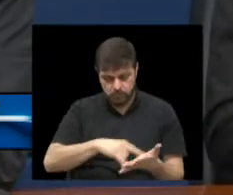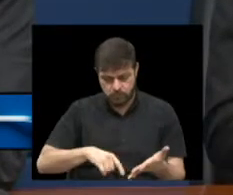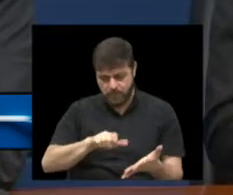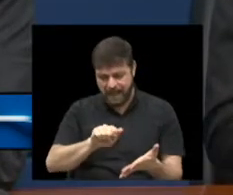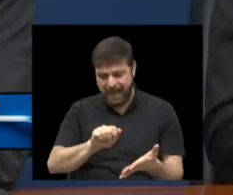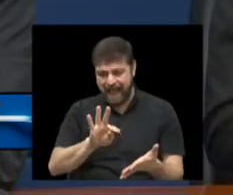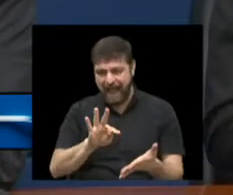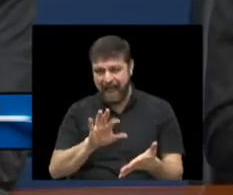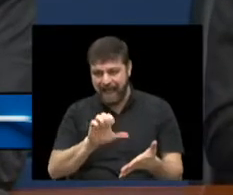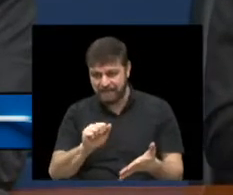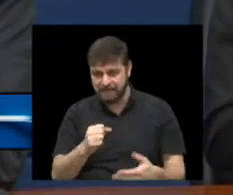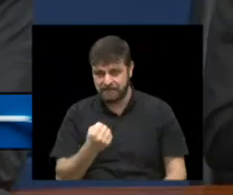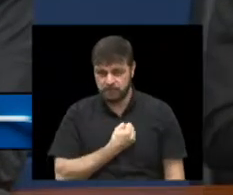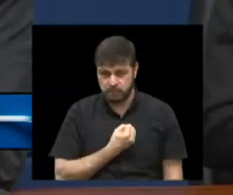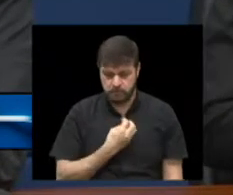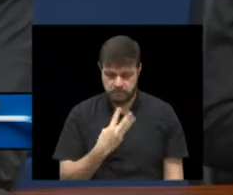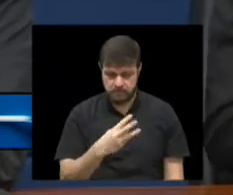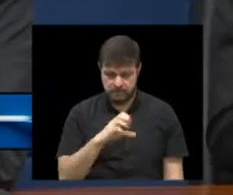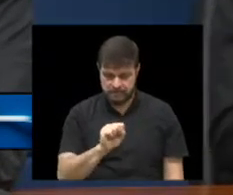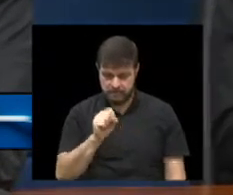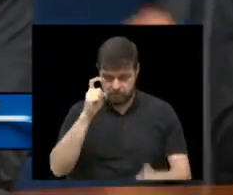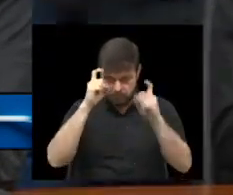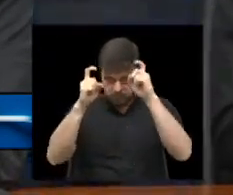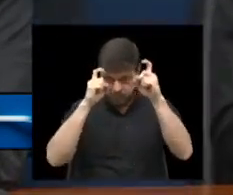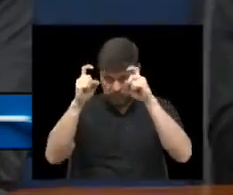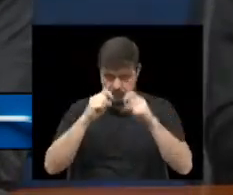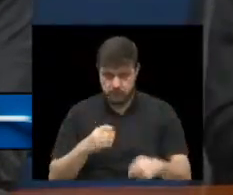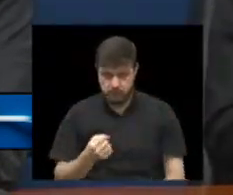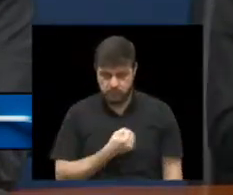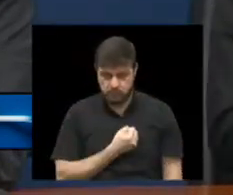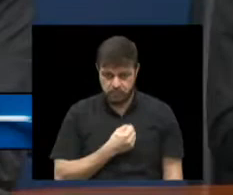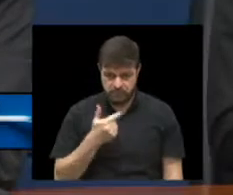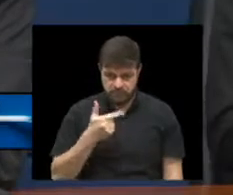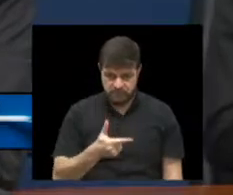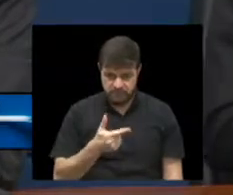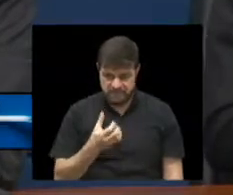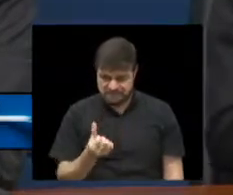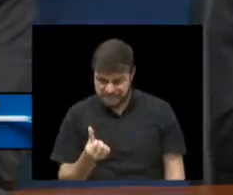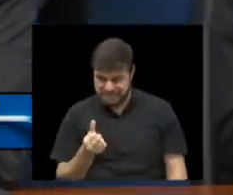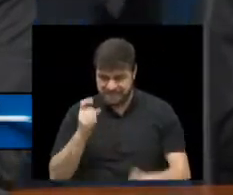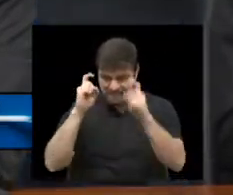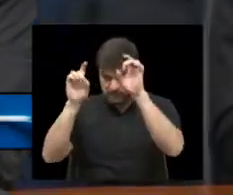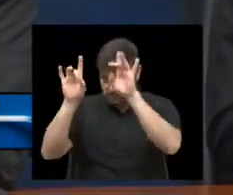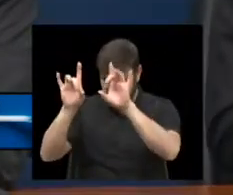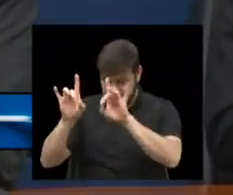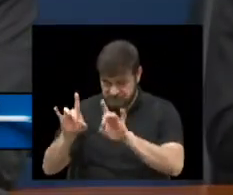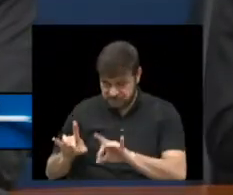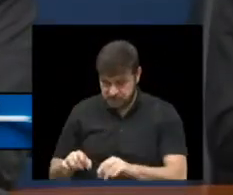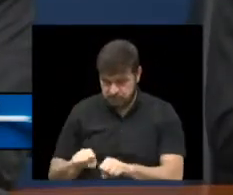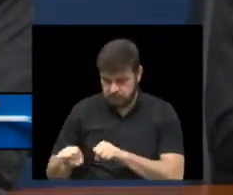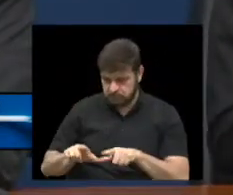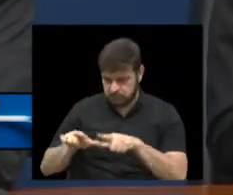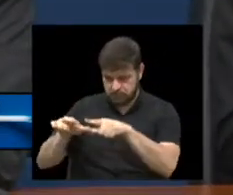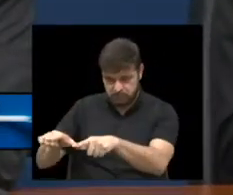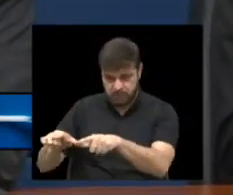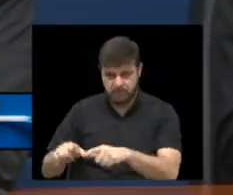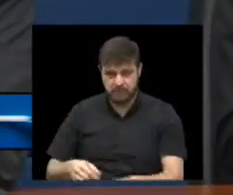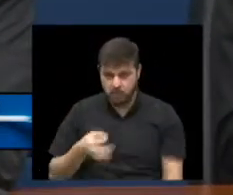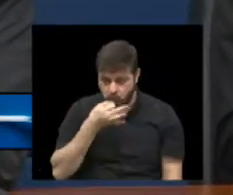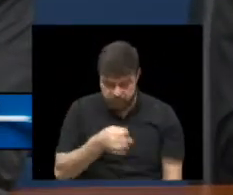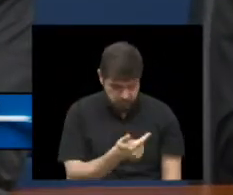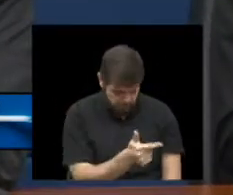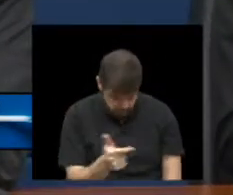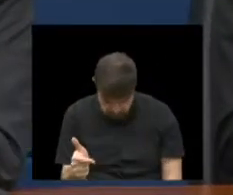da 38ª reunião ordinária e da 26ª reunião solene. Não havendo vereador discutir, em votação. Vereadores